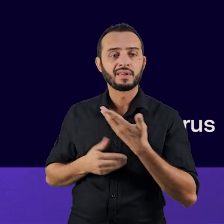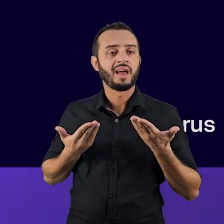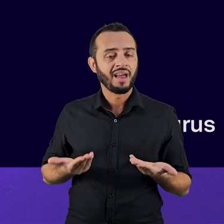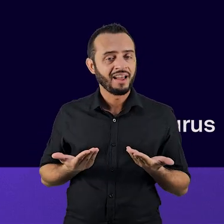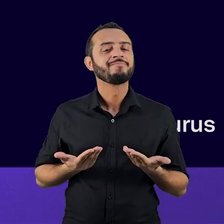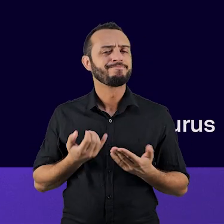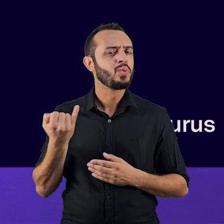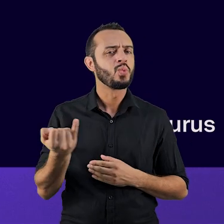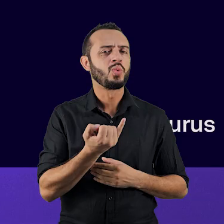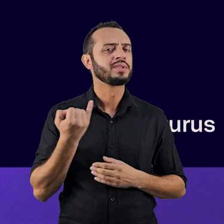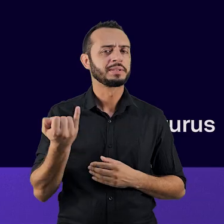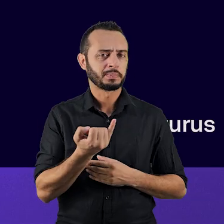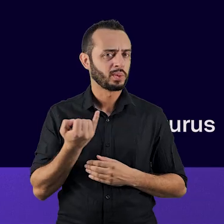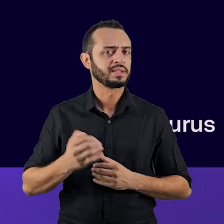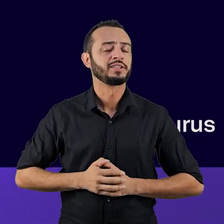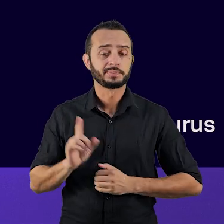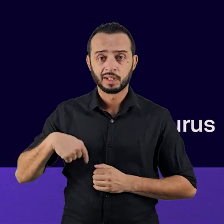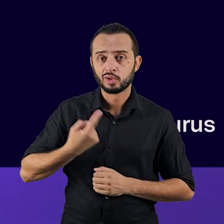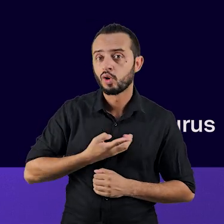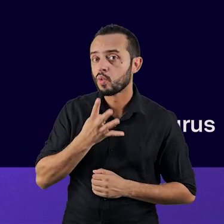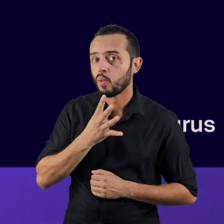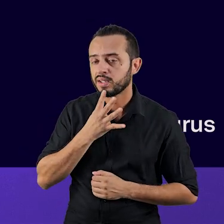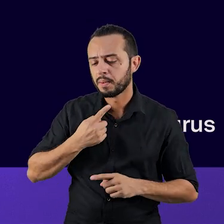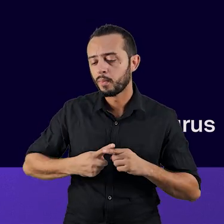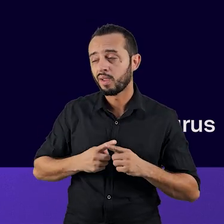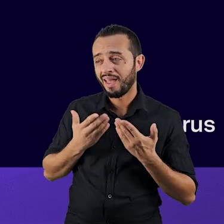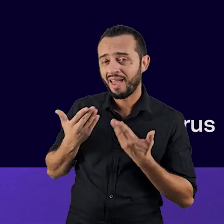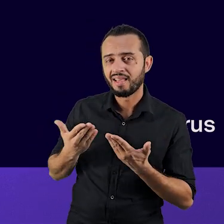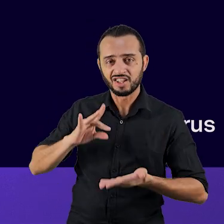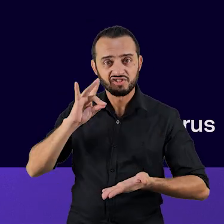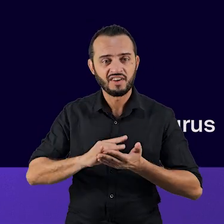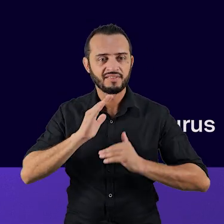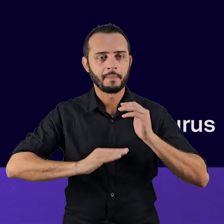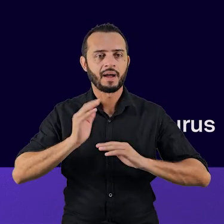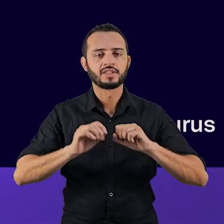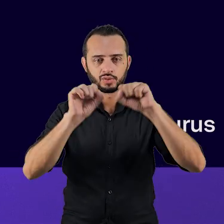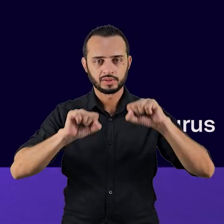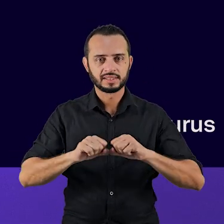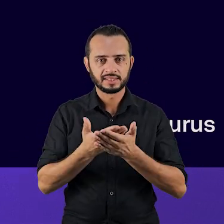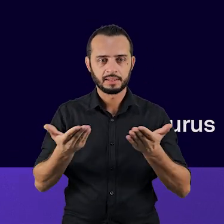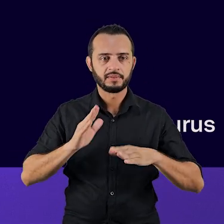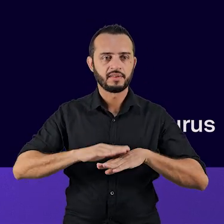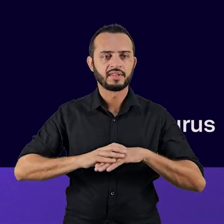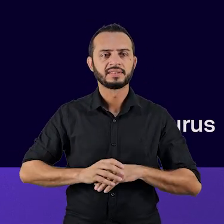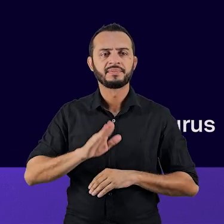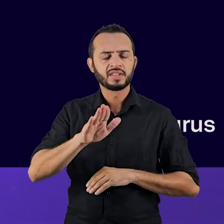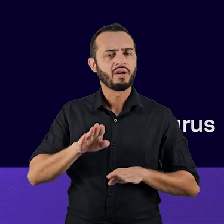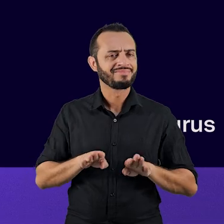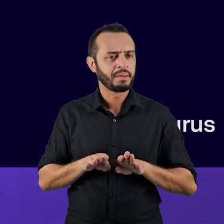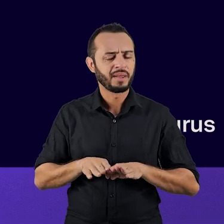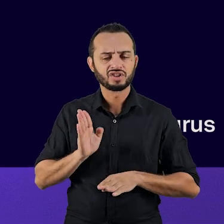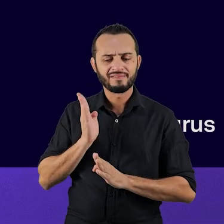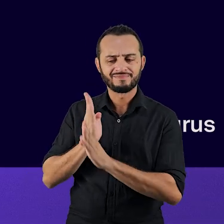é muito importante a gente conhecer ela, porque é ela que vai trazer realismo para os sistemas físicos. Aliás, a